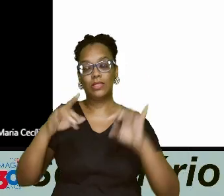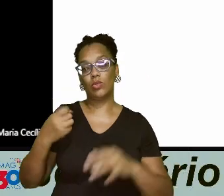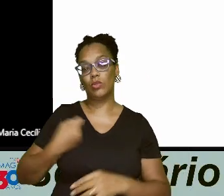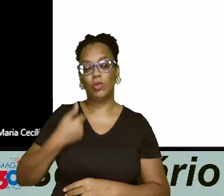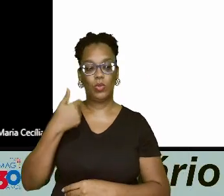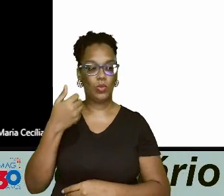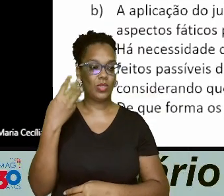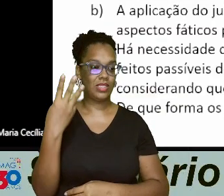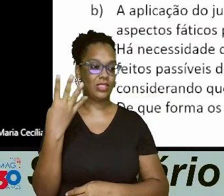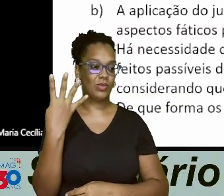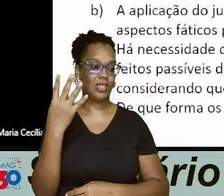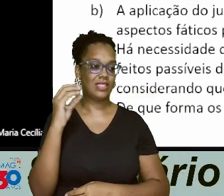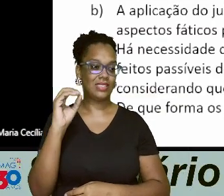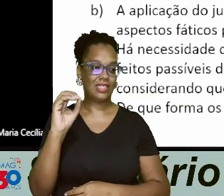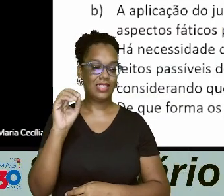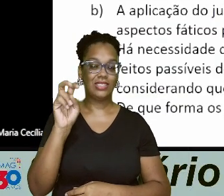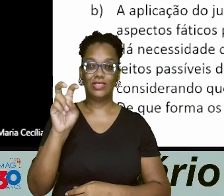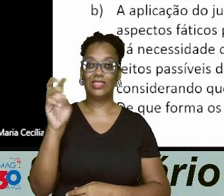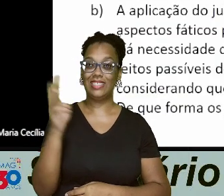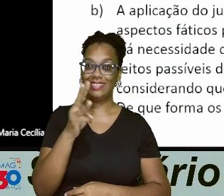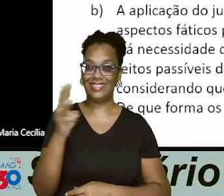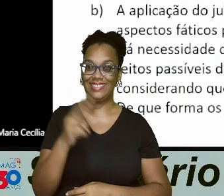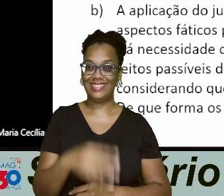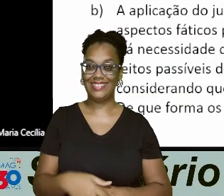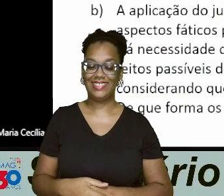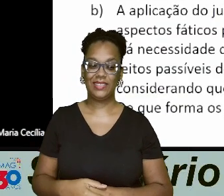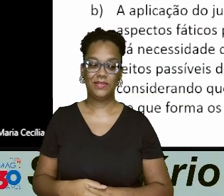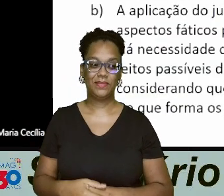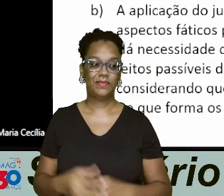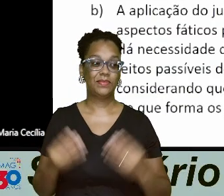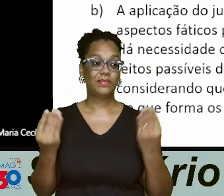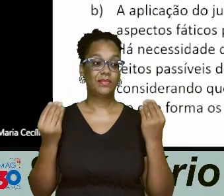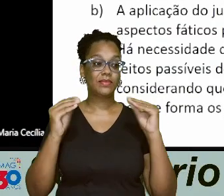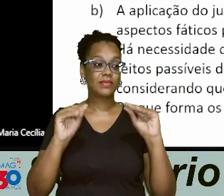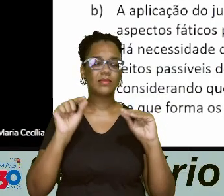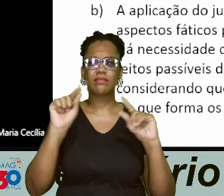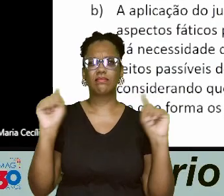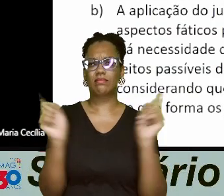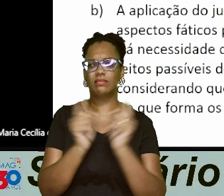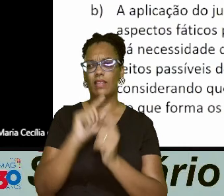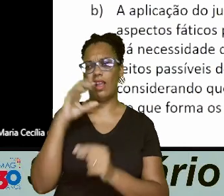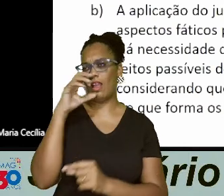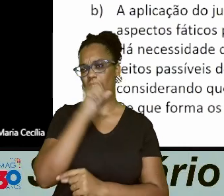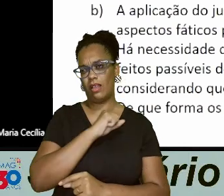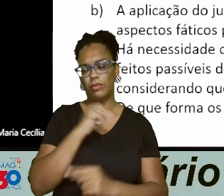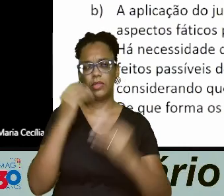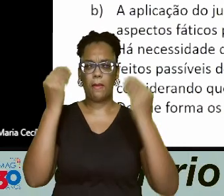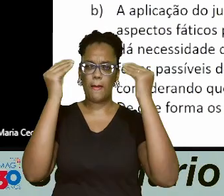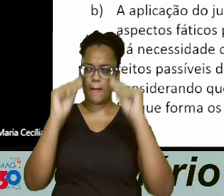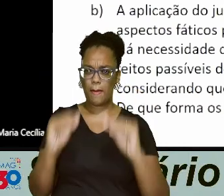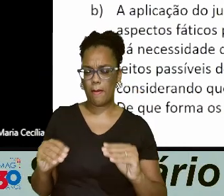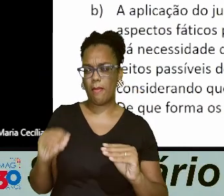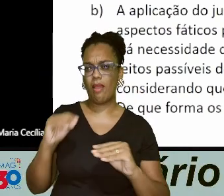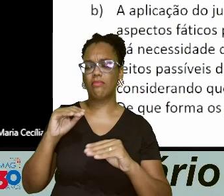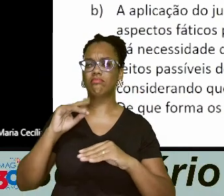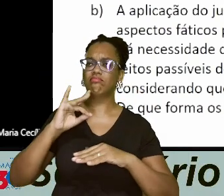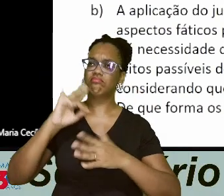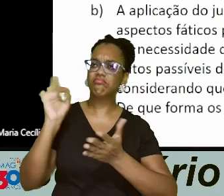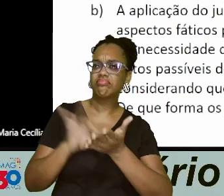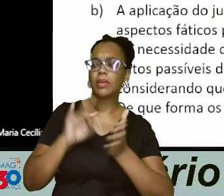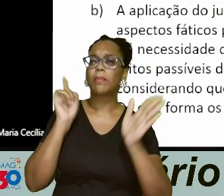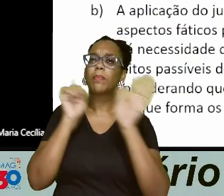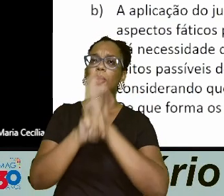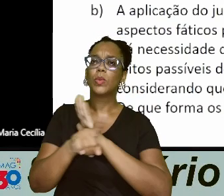1340533. A gente colocou aqui uma consolidação dessa pergunta de